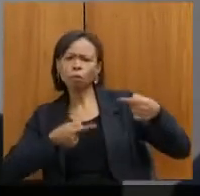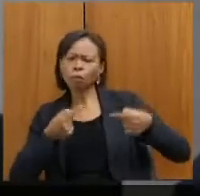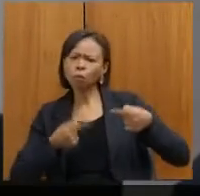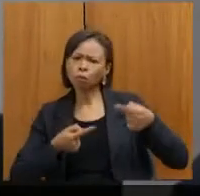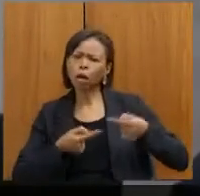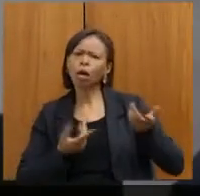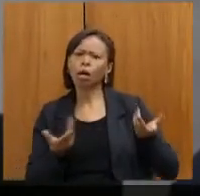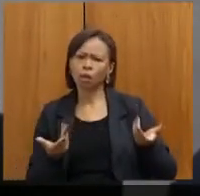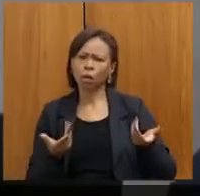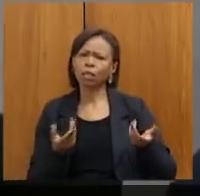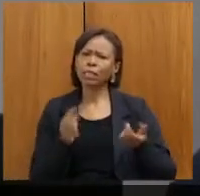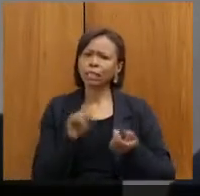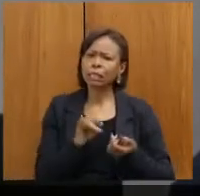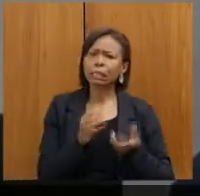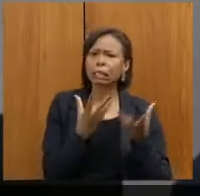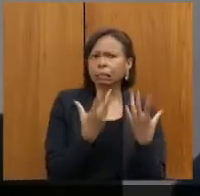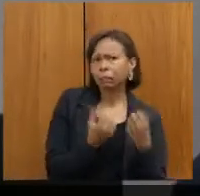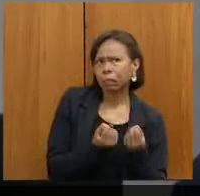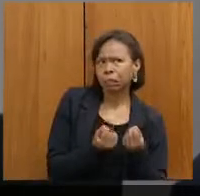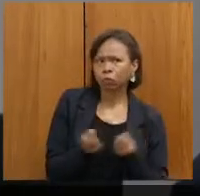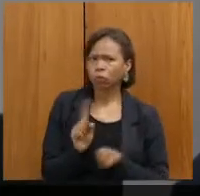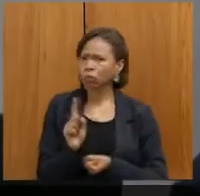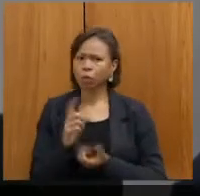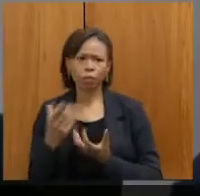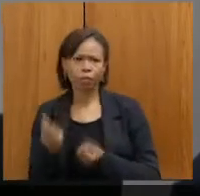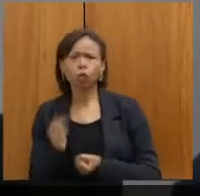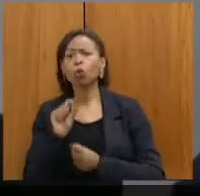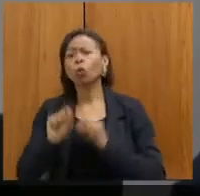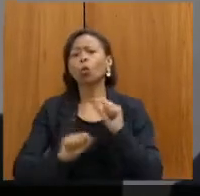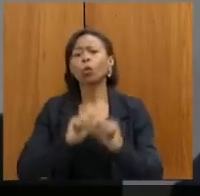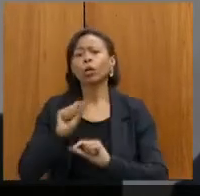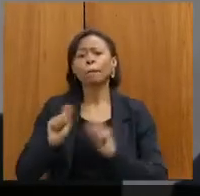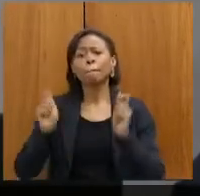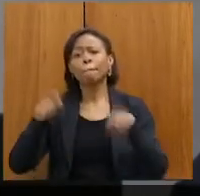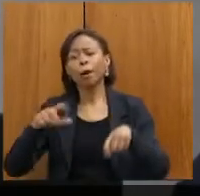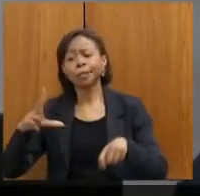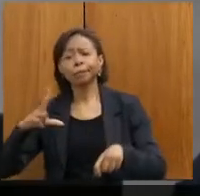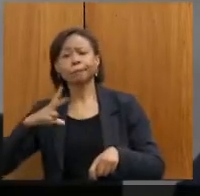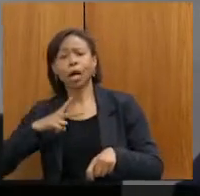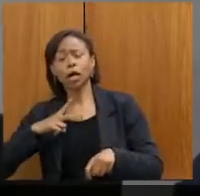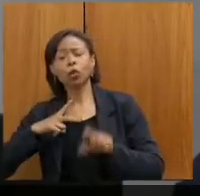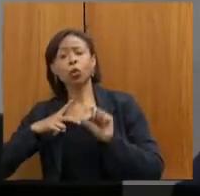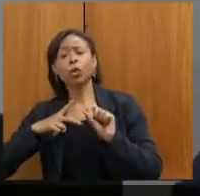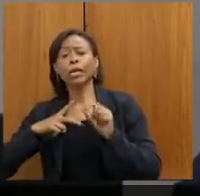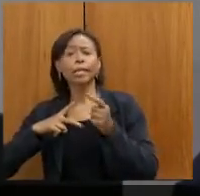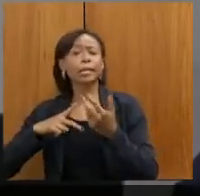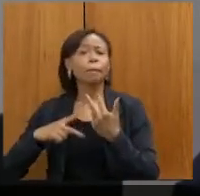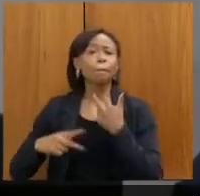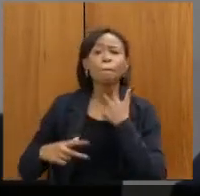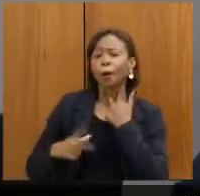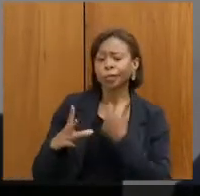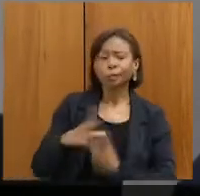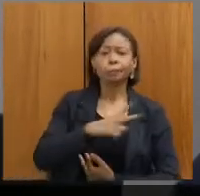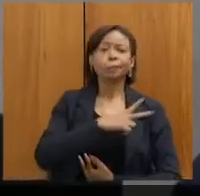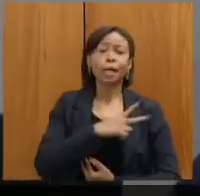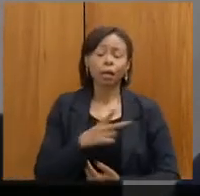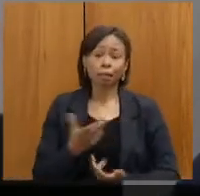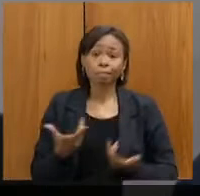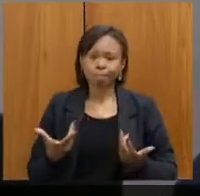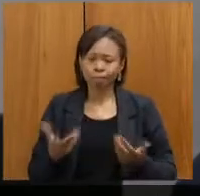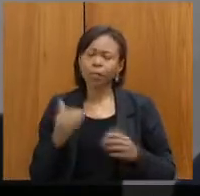Adesão da não adesão o quê que pode ser privatizado o que que não pode né então isso é muito importante